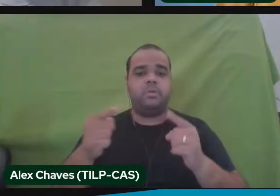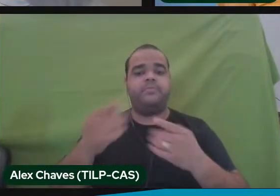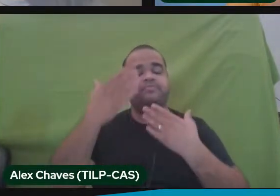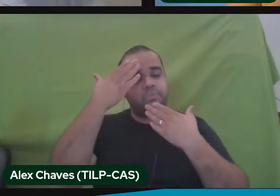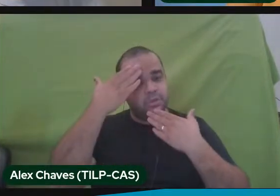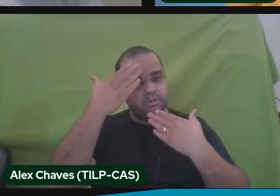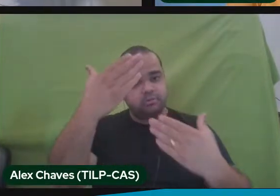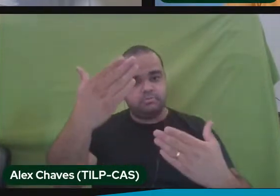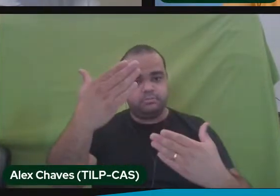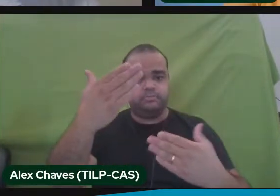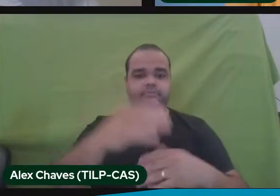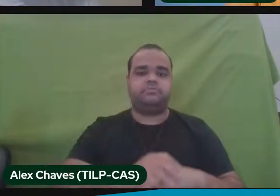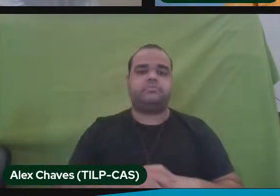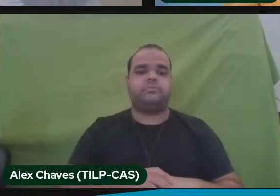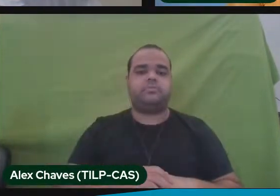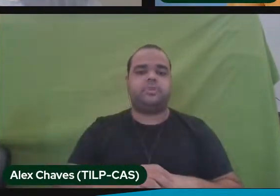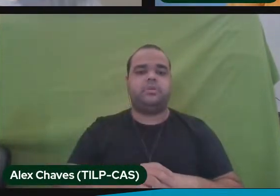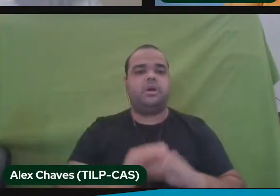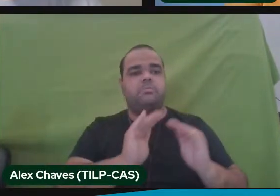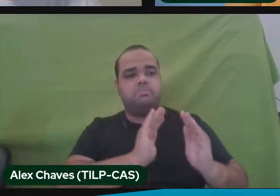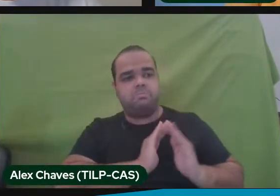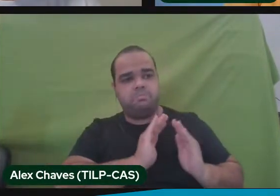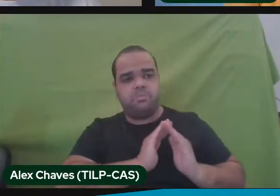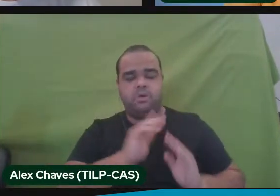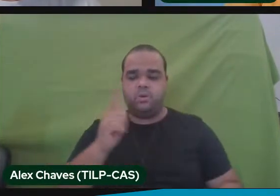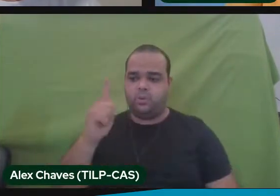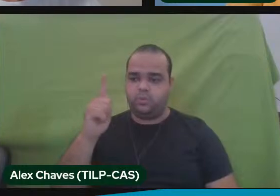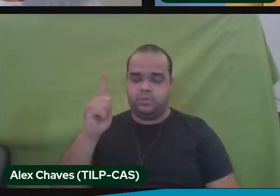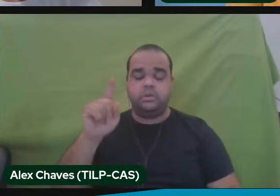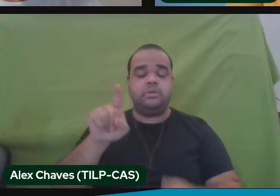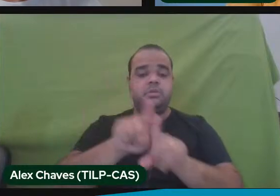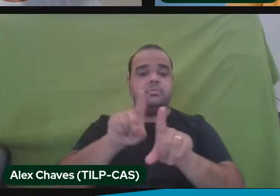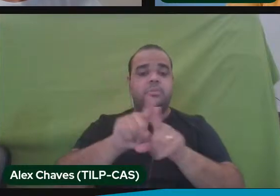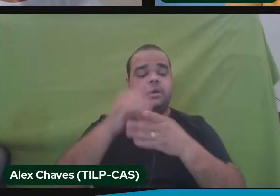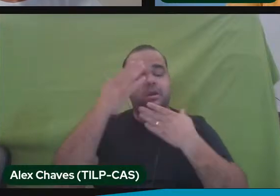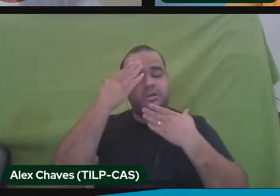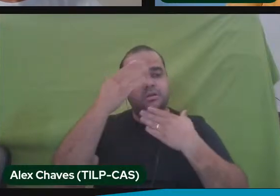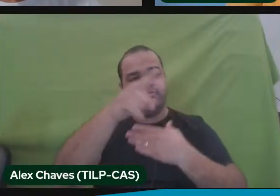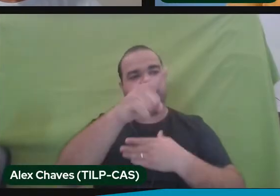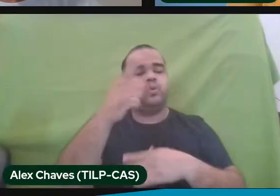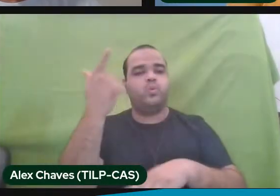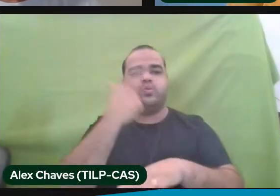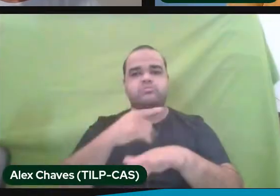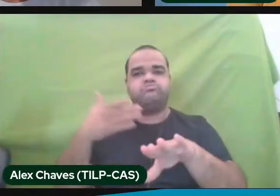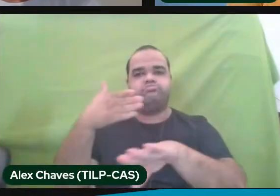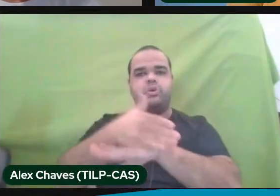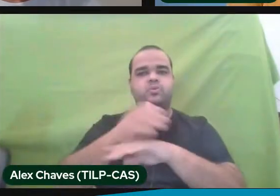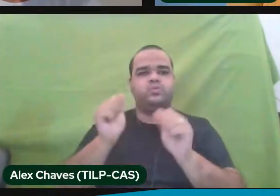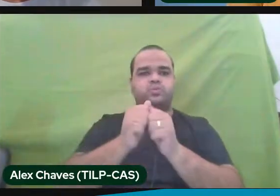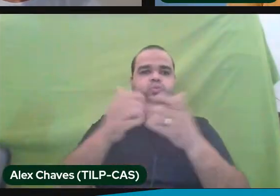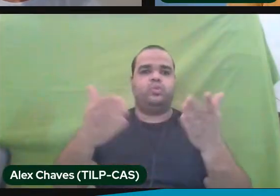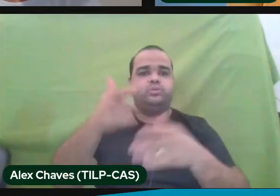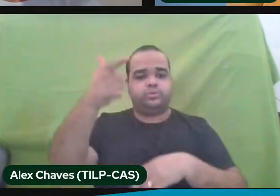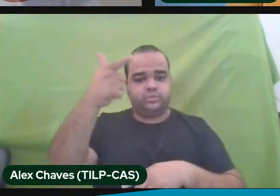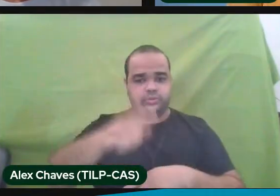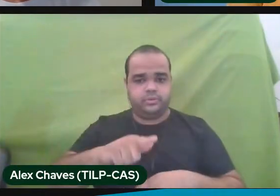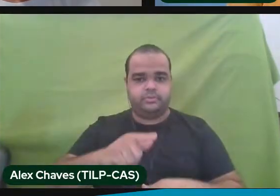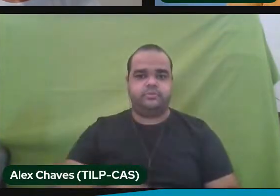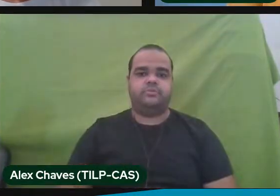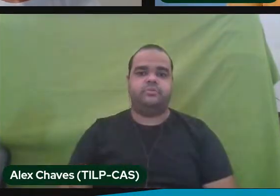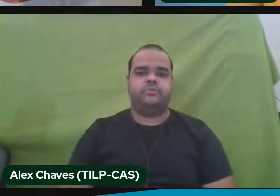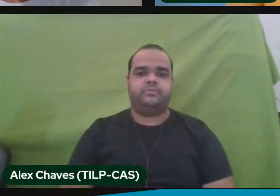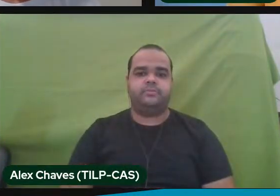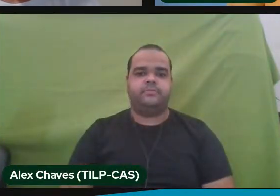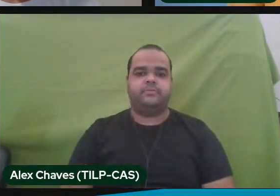vez, a nossa gratidão à PAI de Goiânia. Agradece a sua disponibilidade em estar conosco mais uma